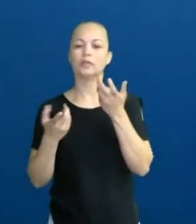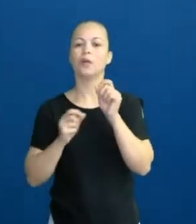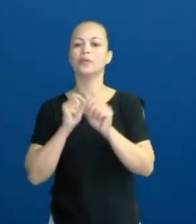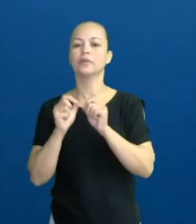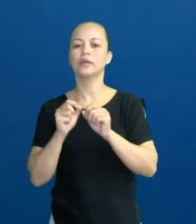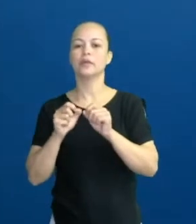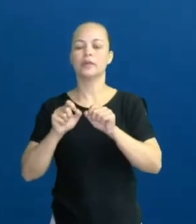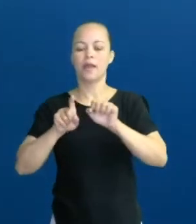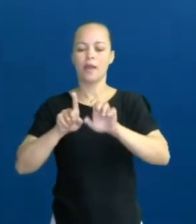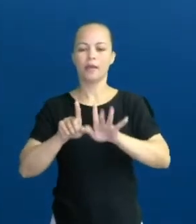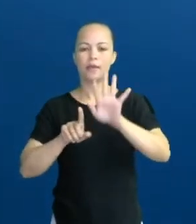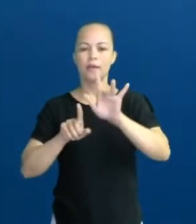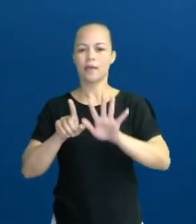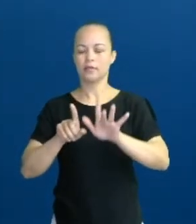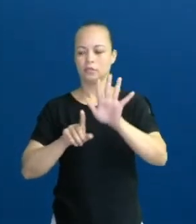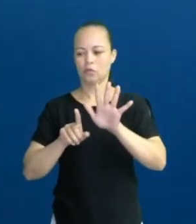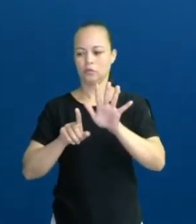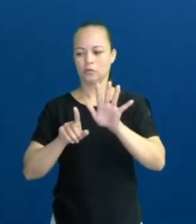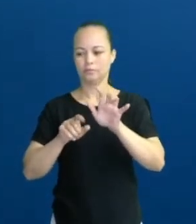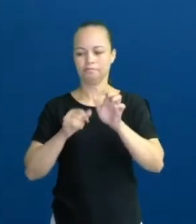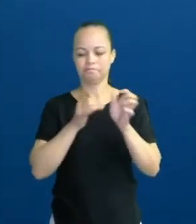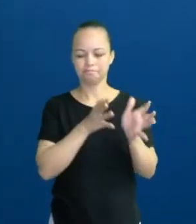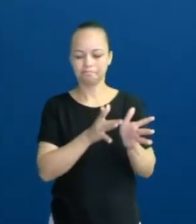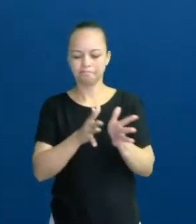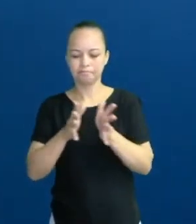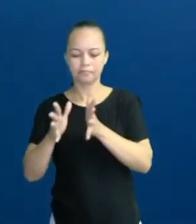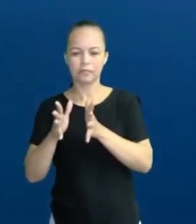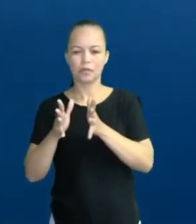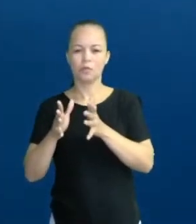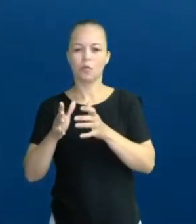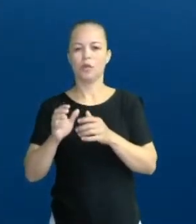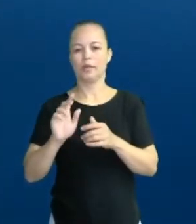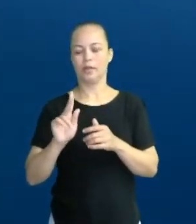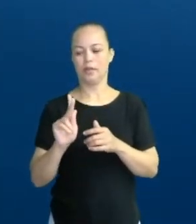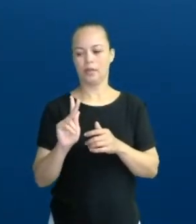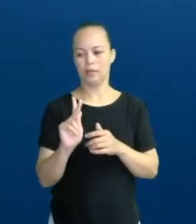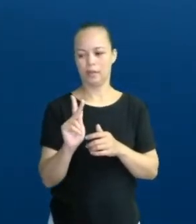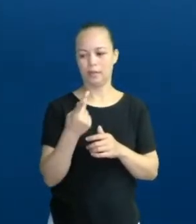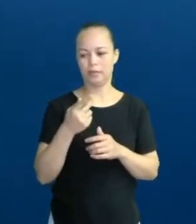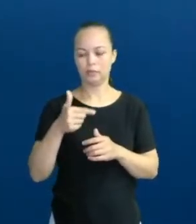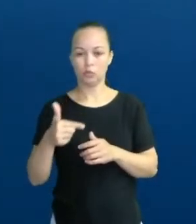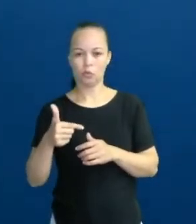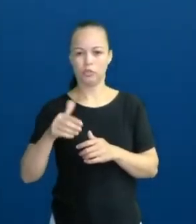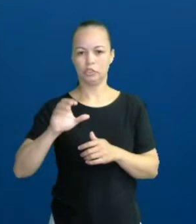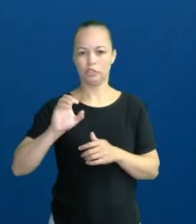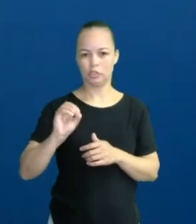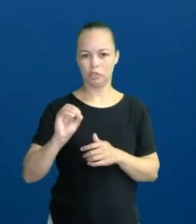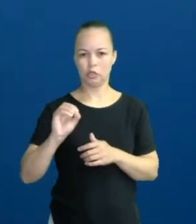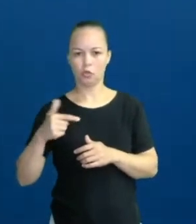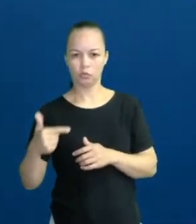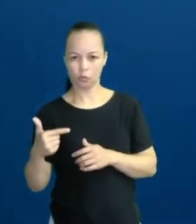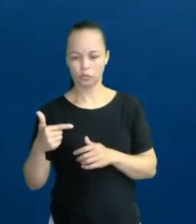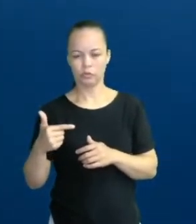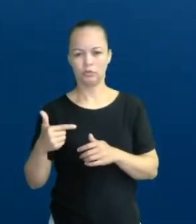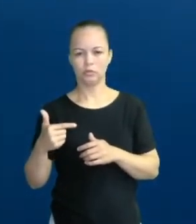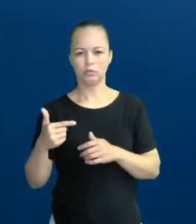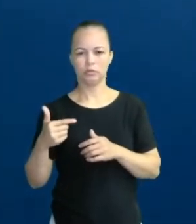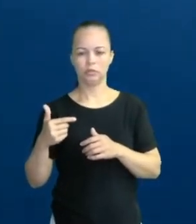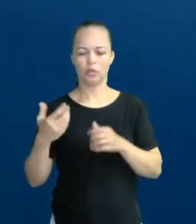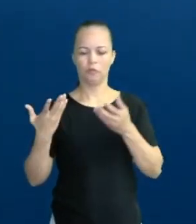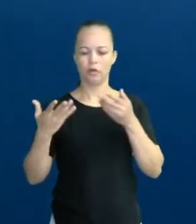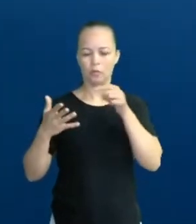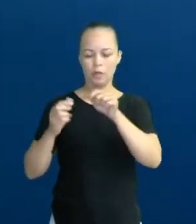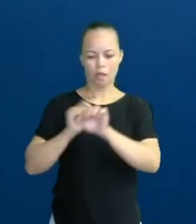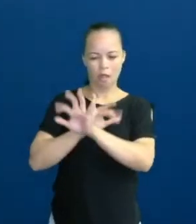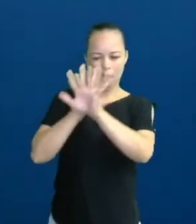Passou até agora aqui, depois aqui no meu produto, moléculas de hidrogênio e moléculas de oxigênio. Esse fenômeno aqui é muito claro, a gente